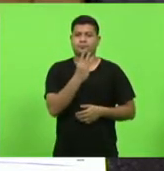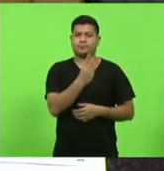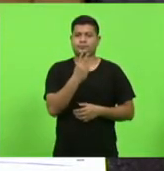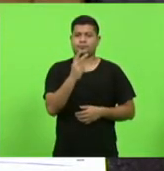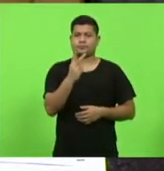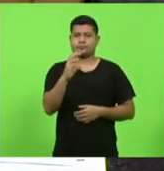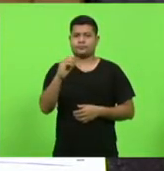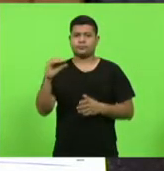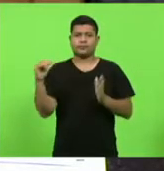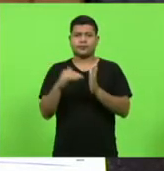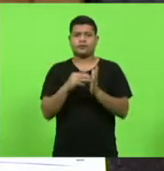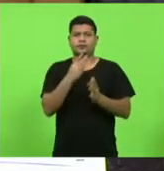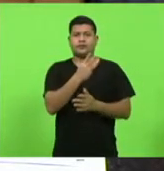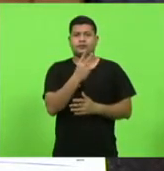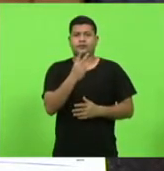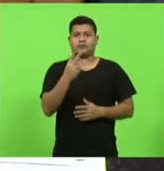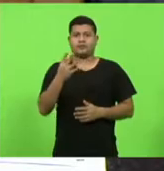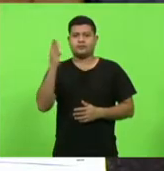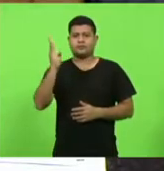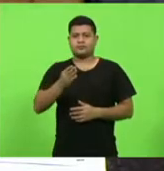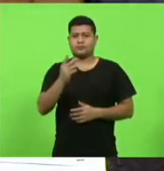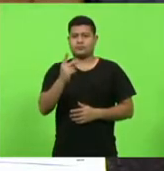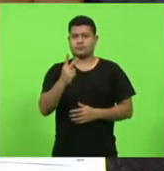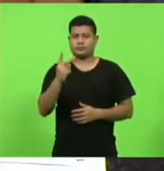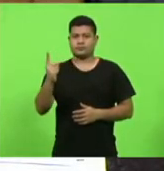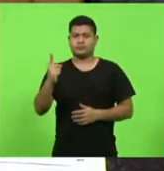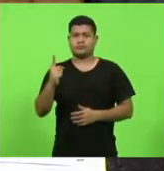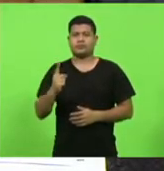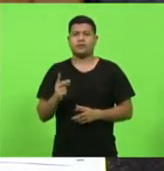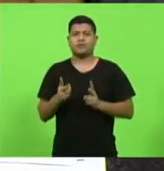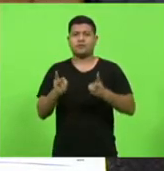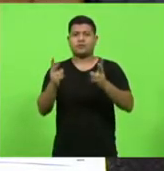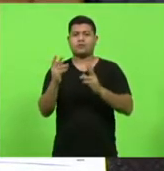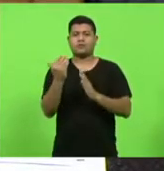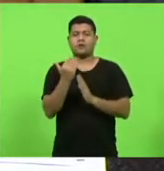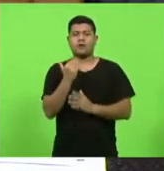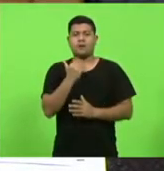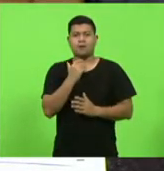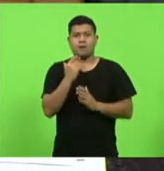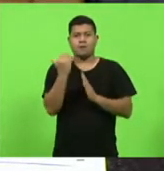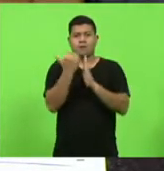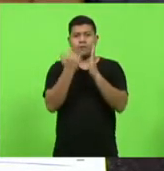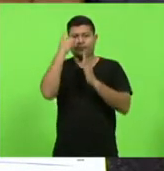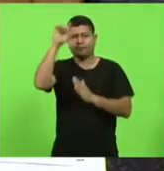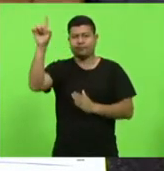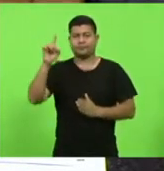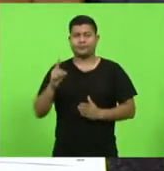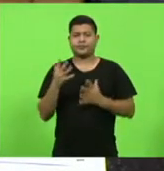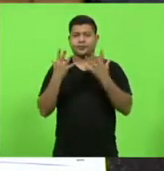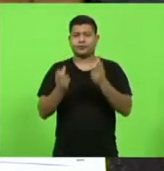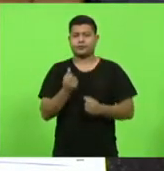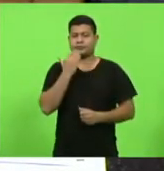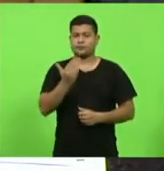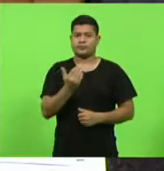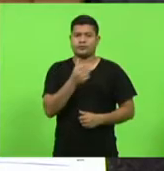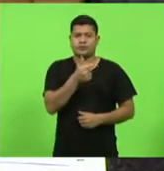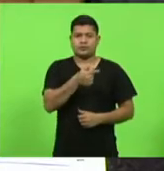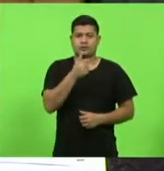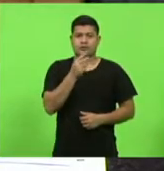320 a 324, dando continuidade em ordem do dia, o senhor presidente deferiu os requerimentos